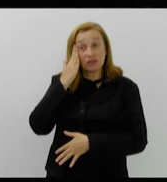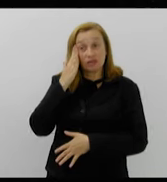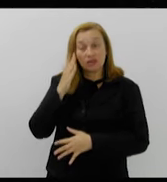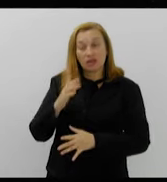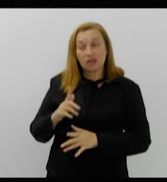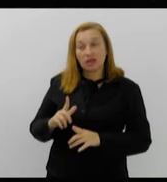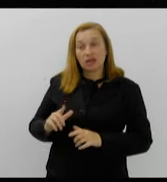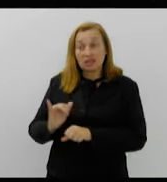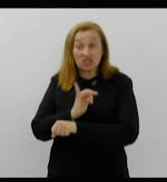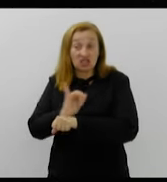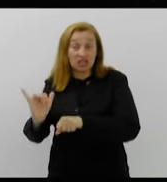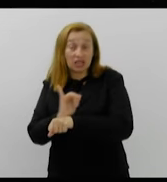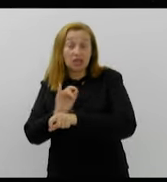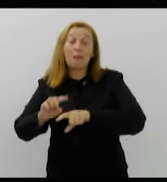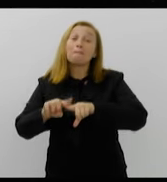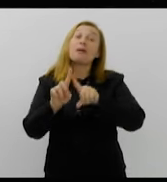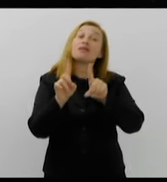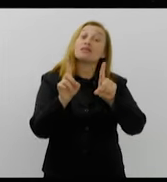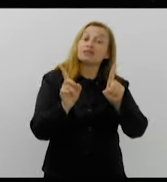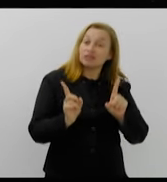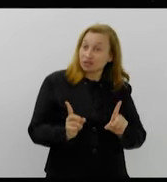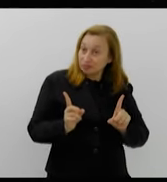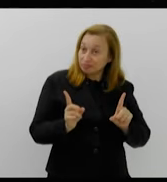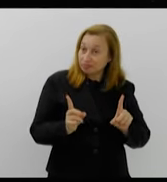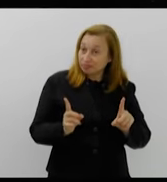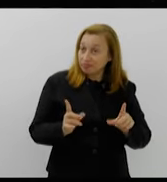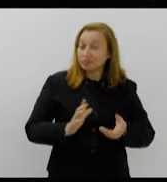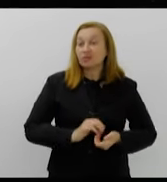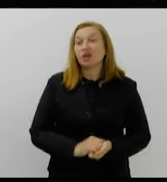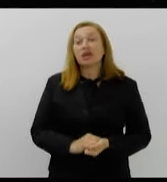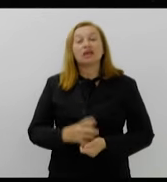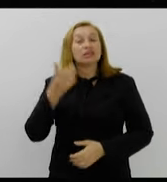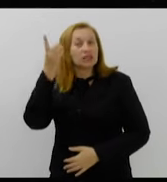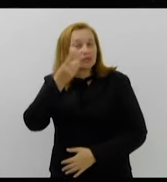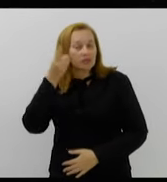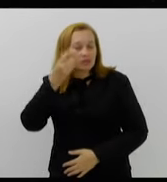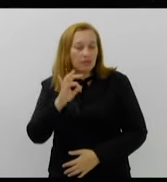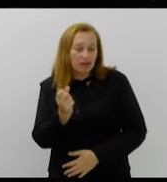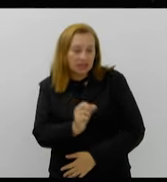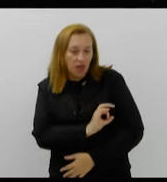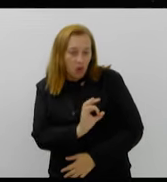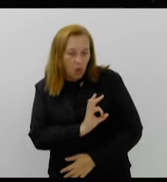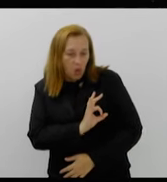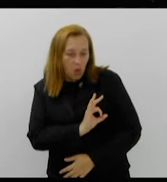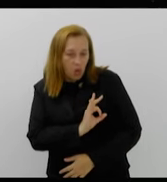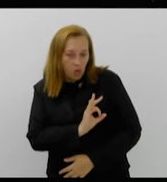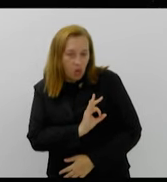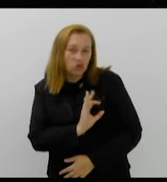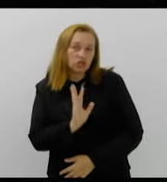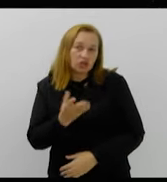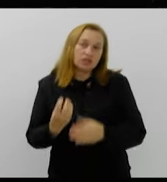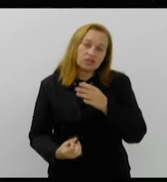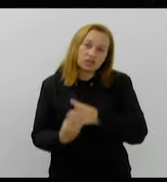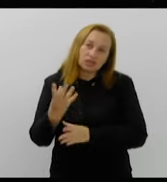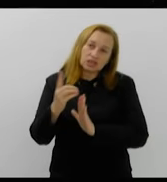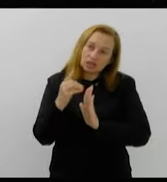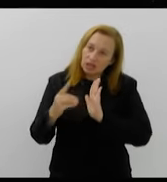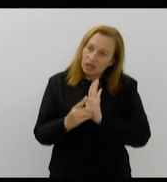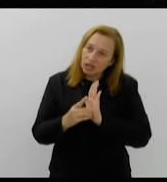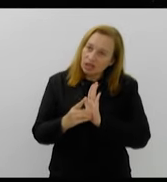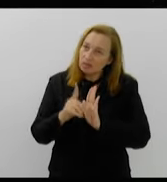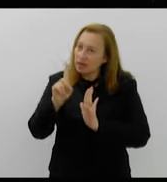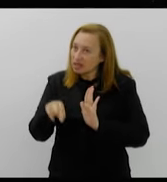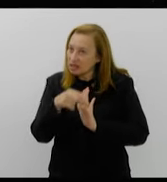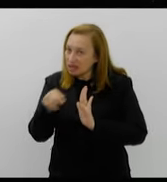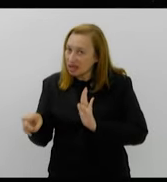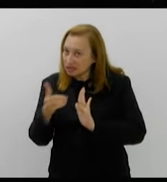arranjos mas eu e deputada Marta Rocha fizemos decreto legislativo para assustar esse